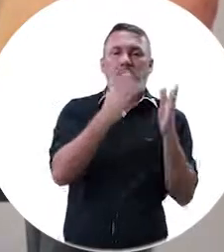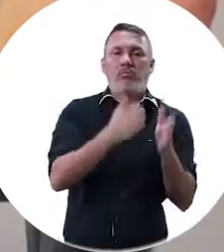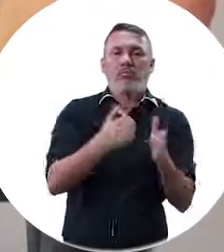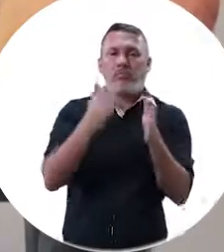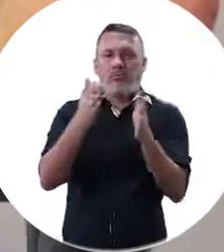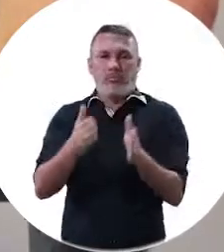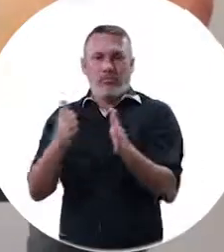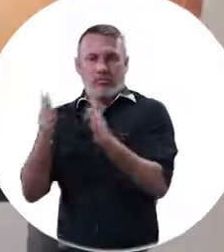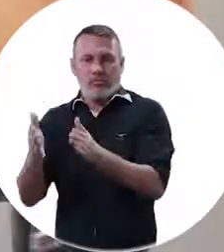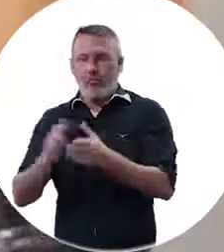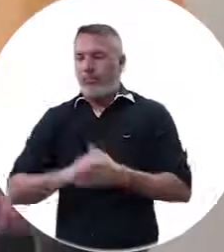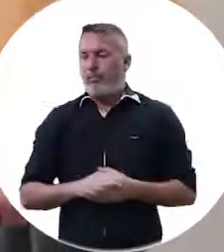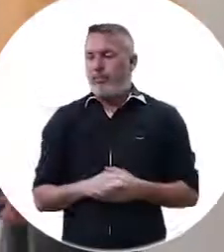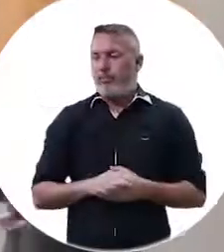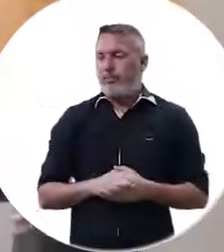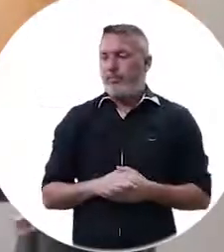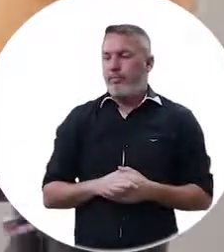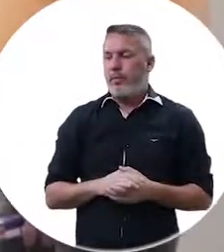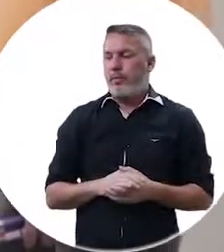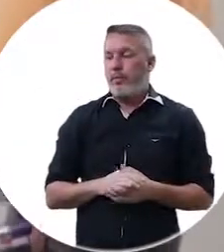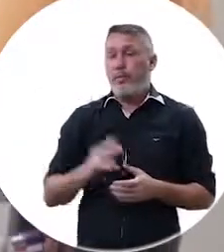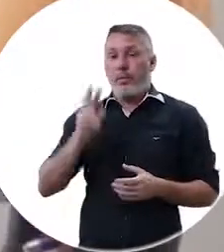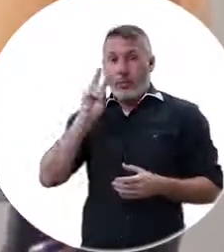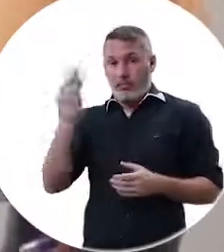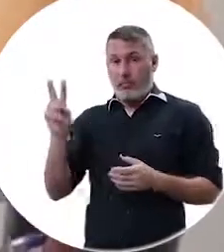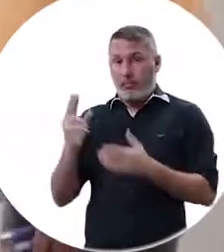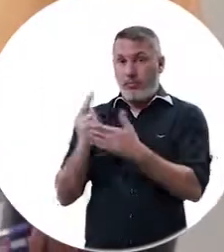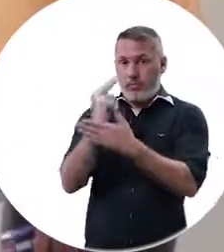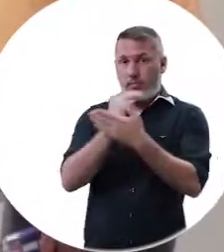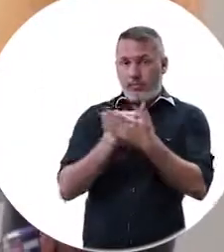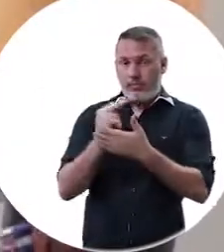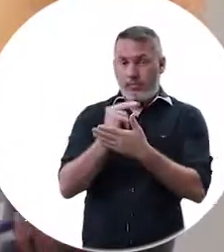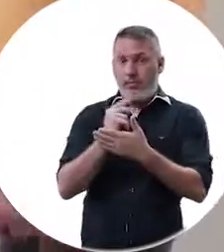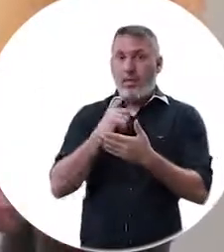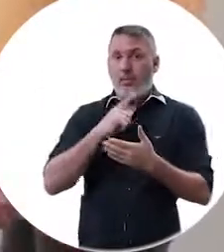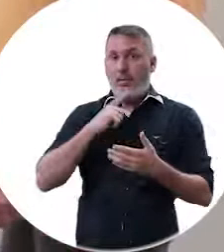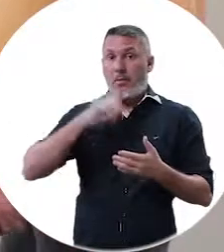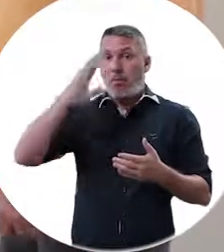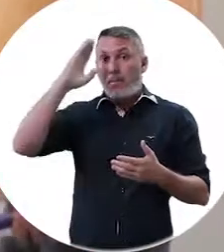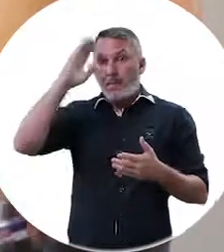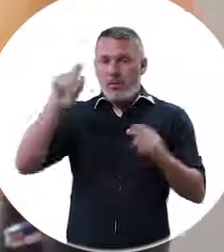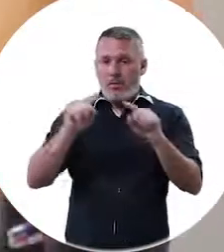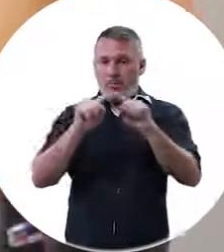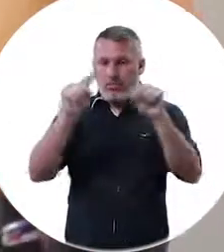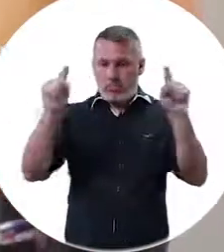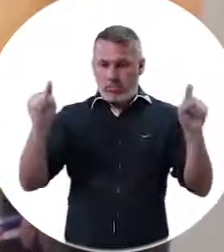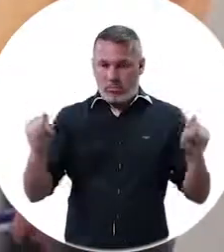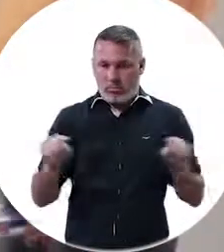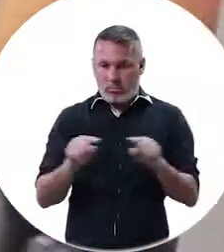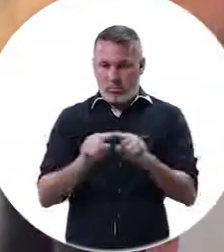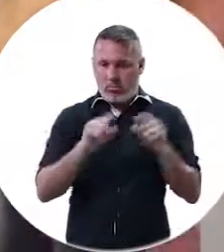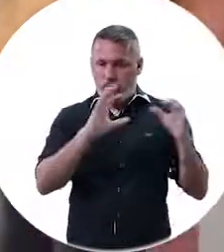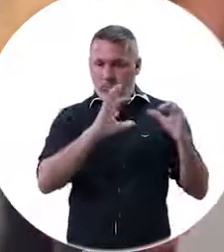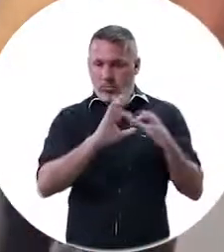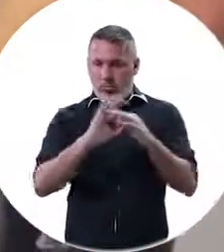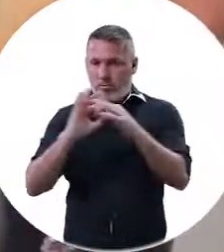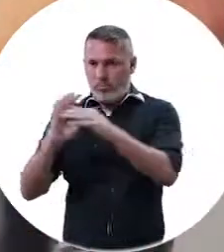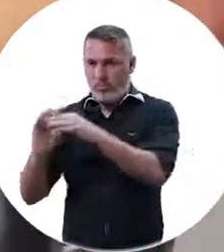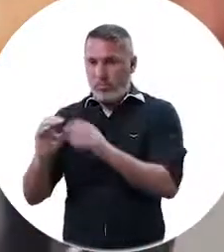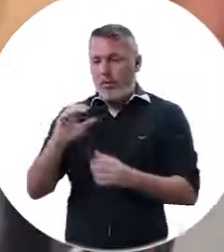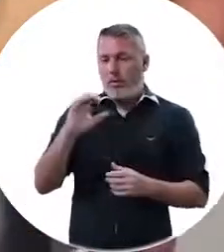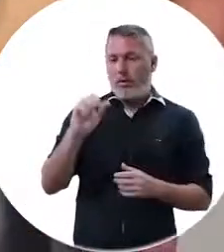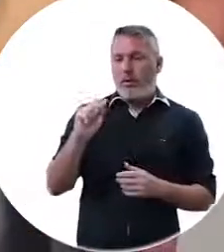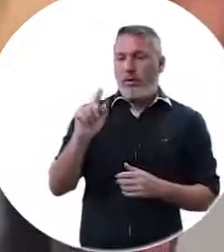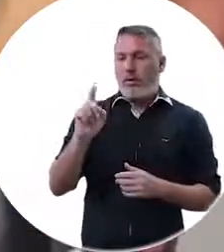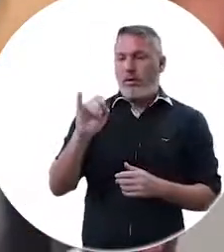sufixo. Vamos ver aqui. Essa é a minha cadeia principal. Ok? Só